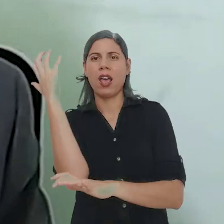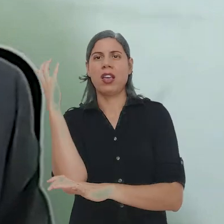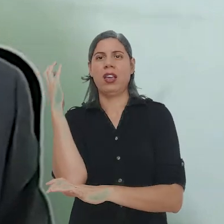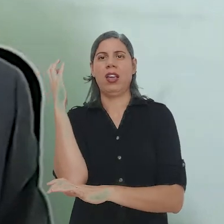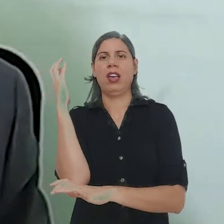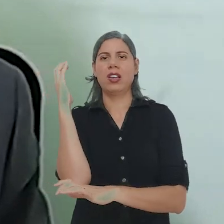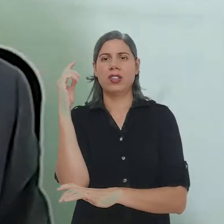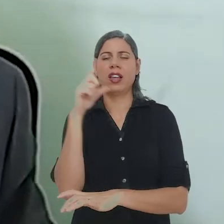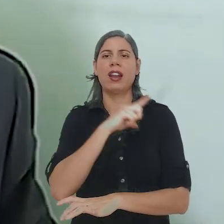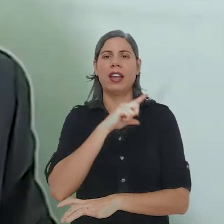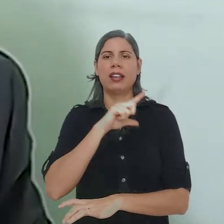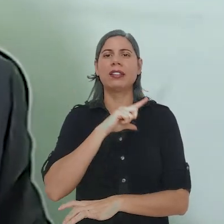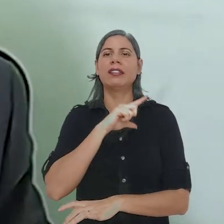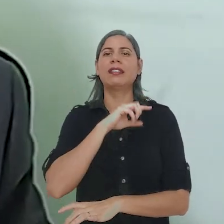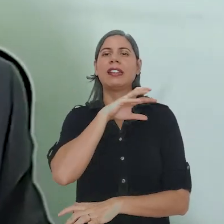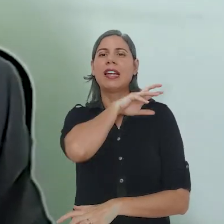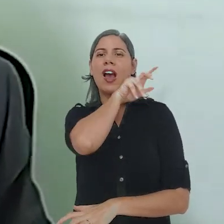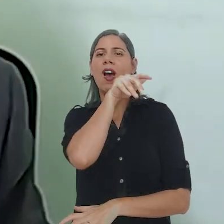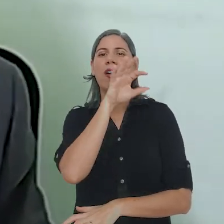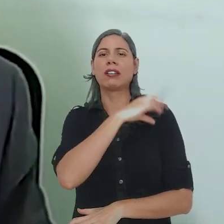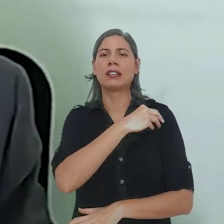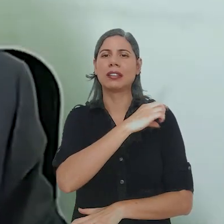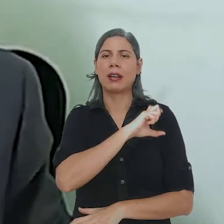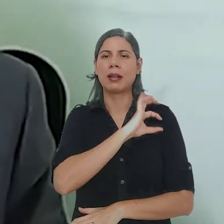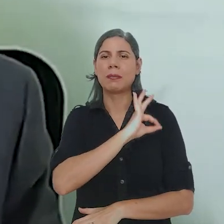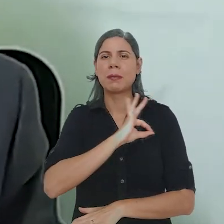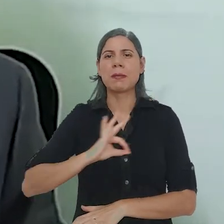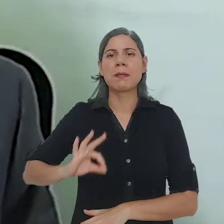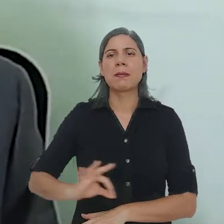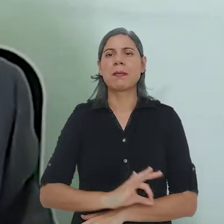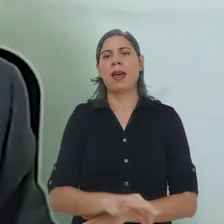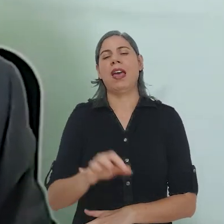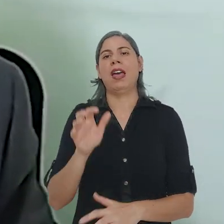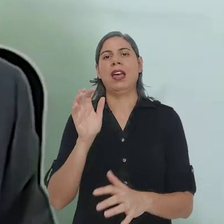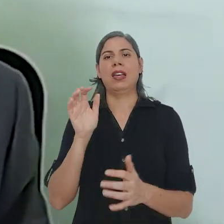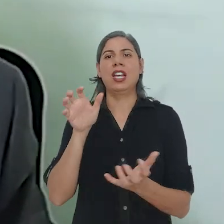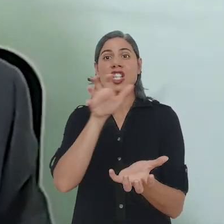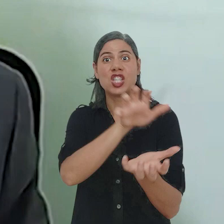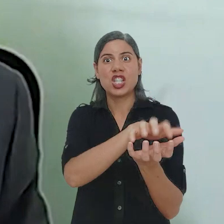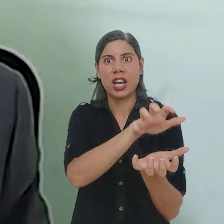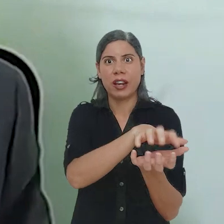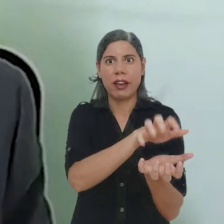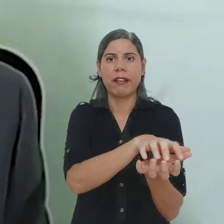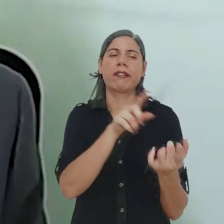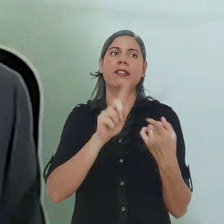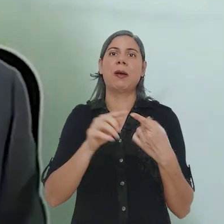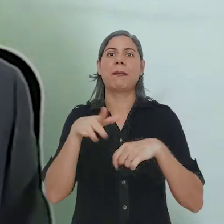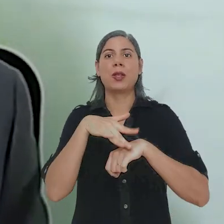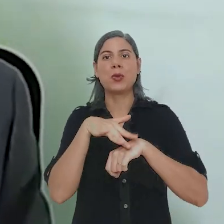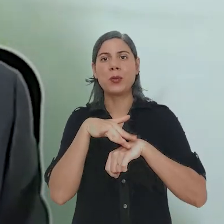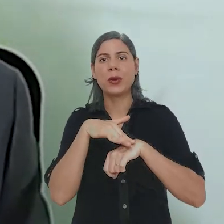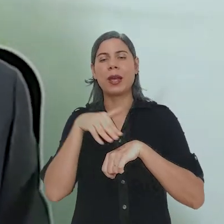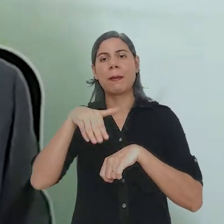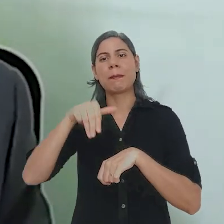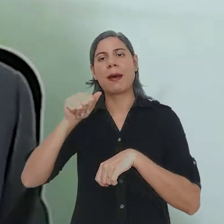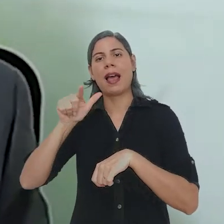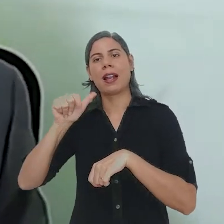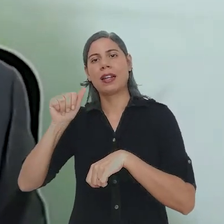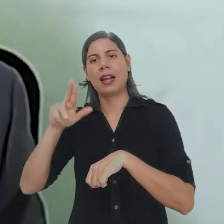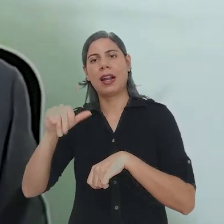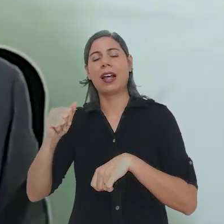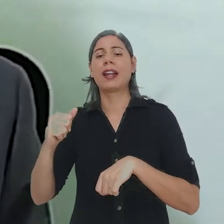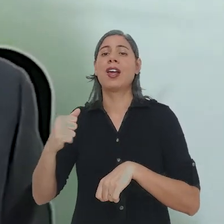exemplo, a onça, jacarés, a questão também das doenças, né, a malária. Então, eles tiveram uma vida